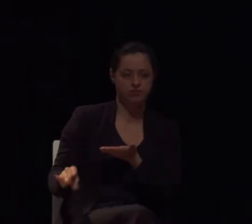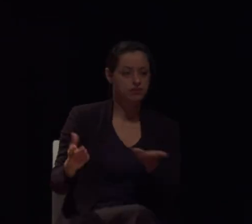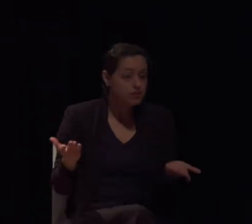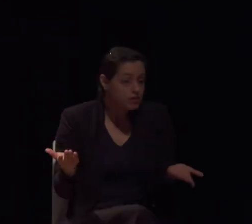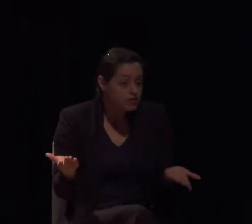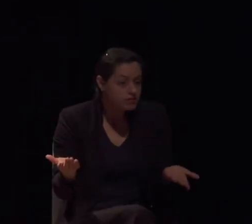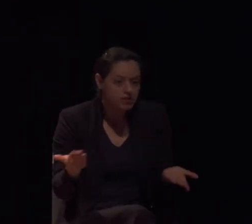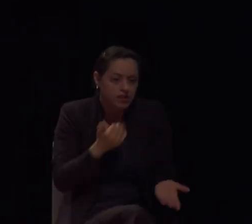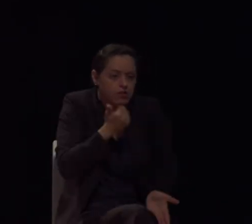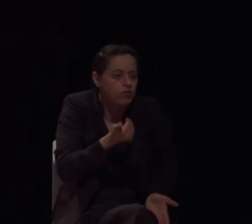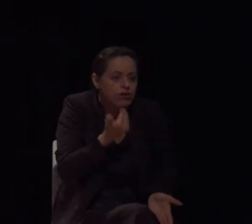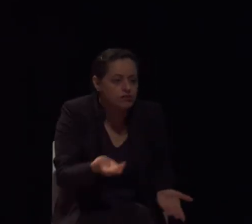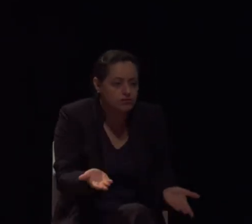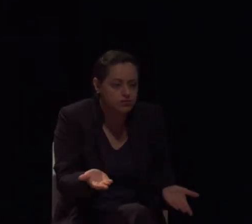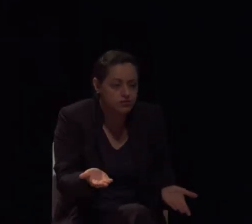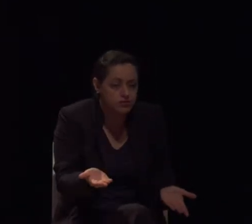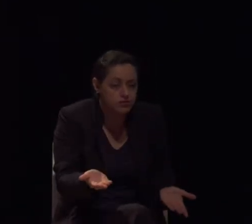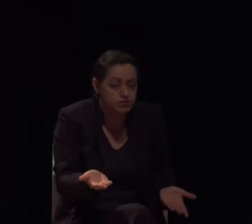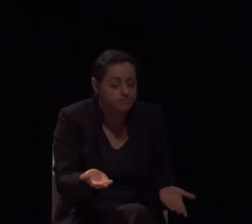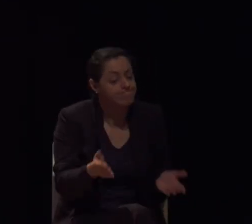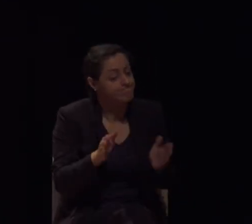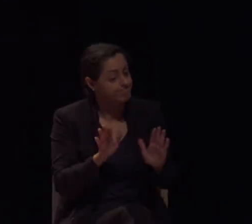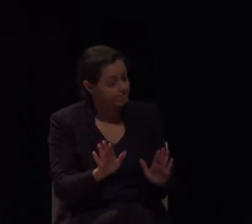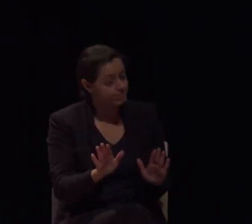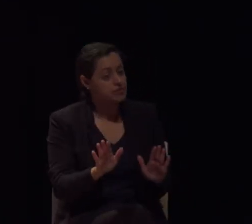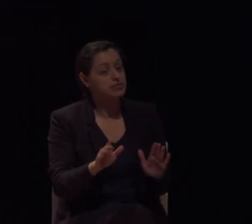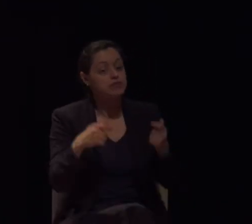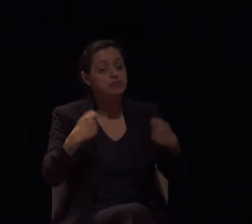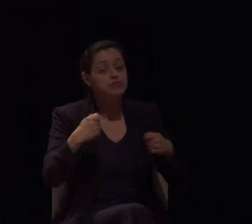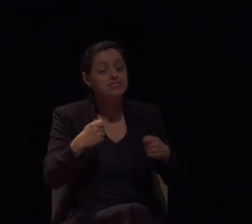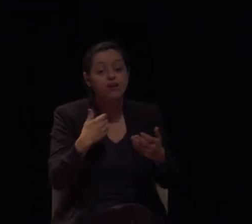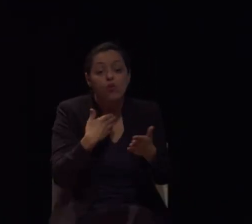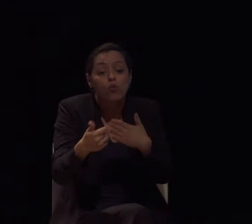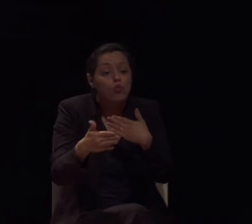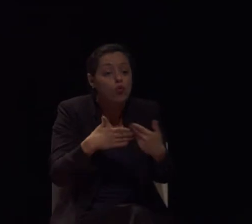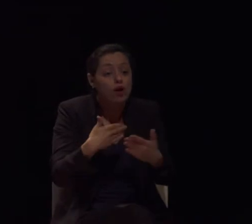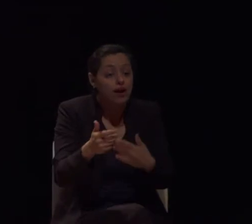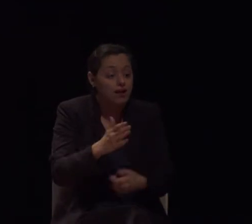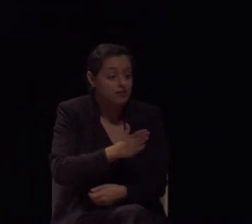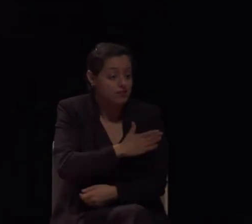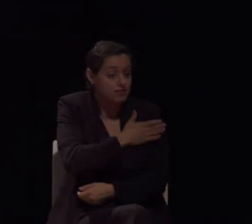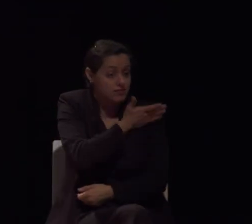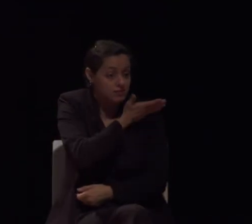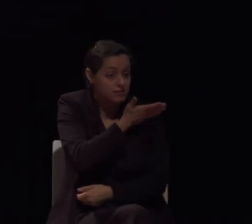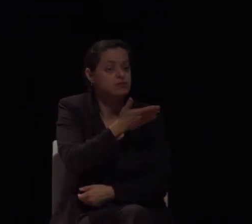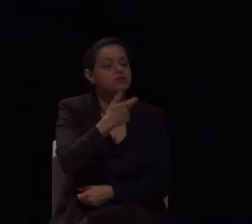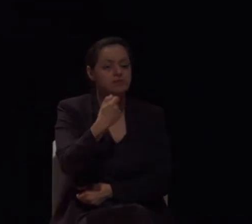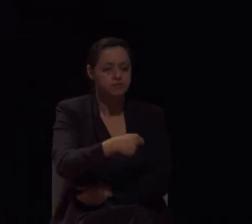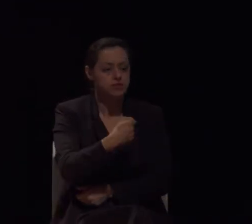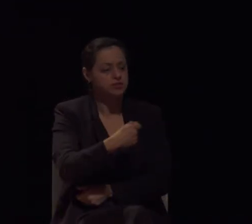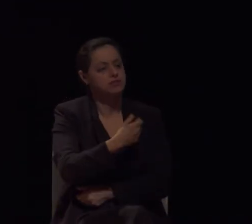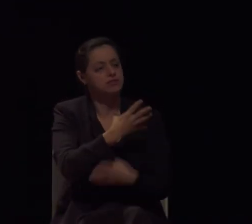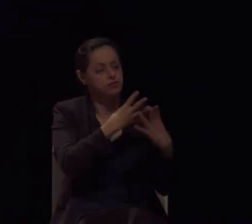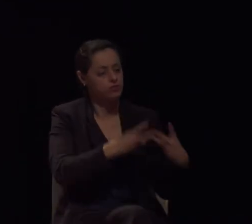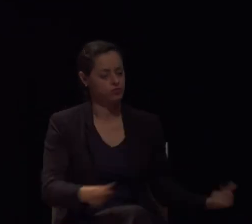antidiscriminatória também para poder pensar nesses três caminhos a gente tem que saber que todos eles têm